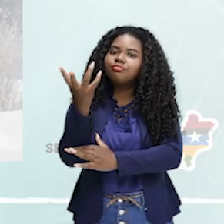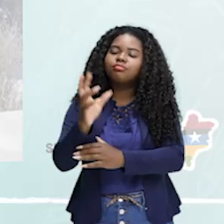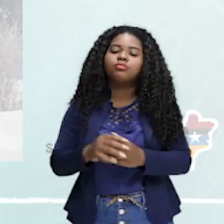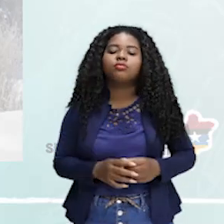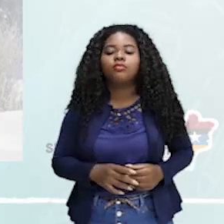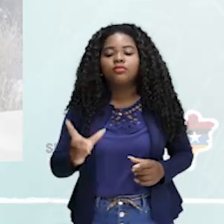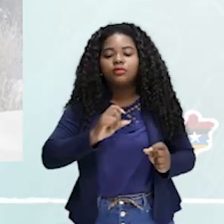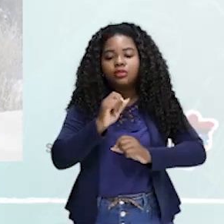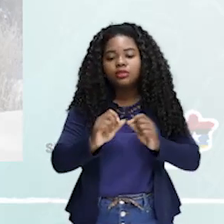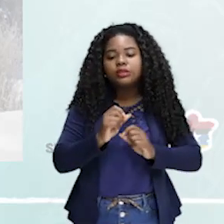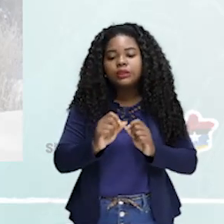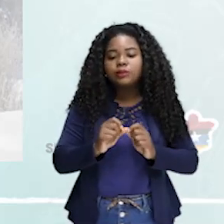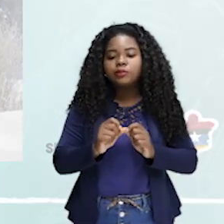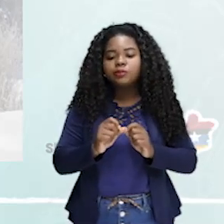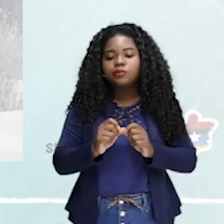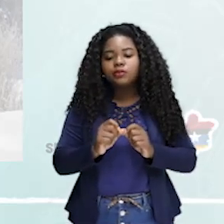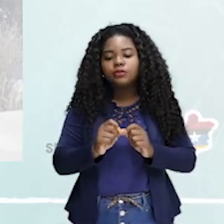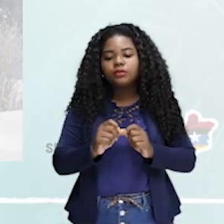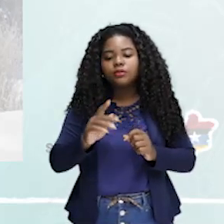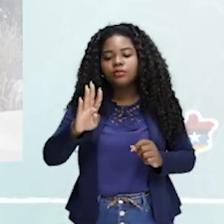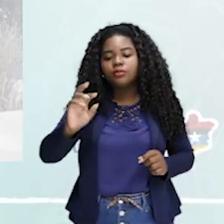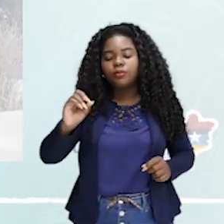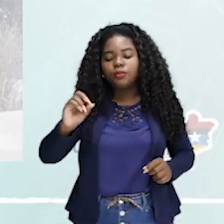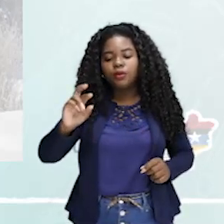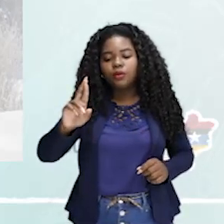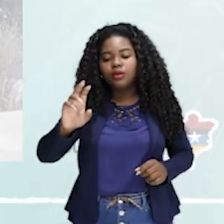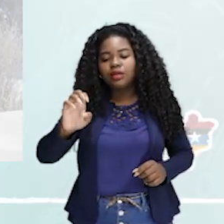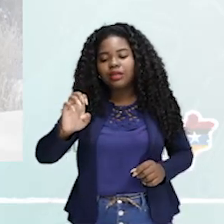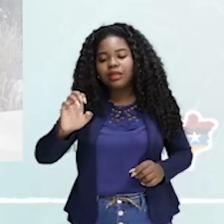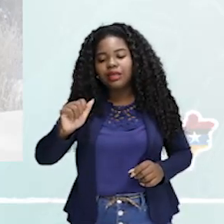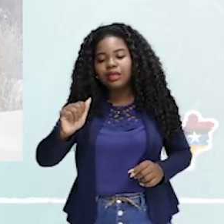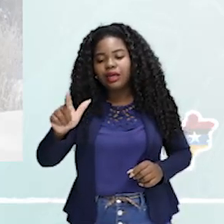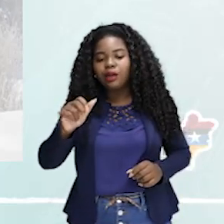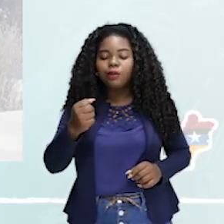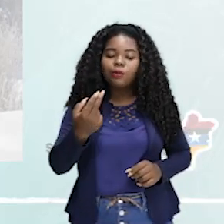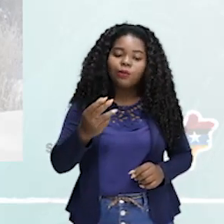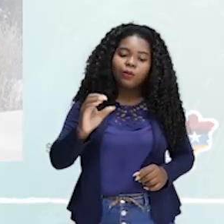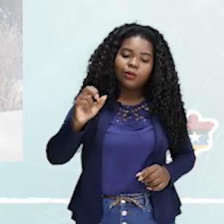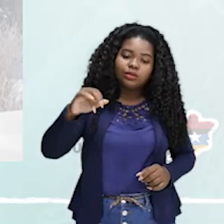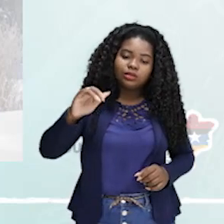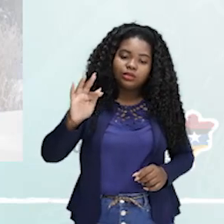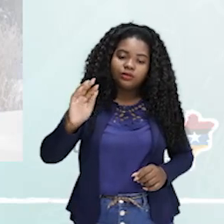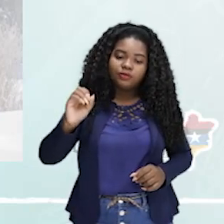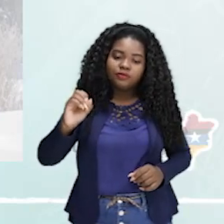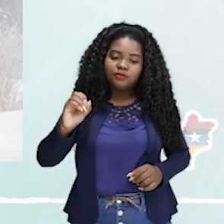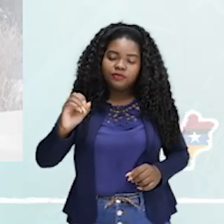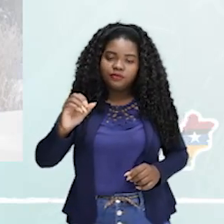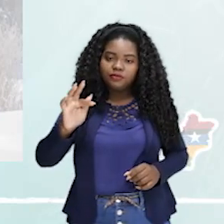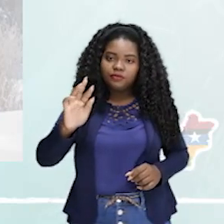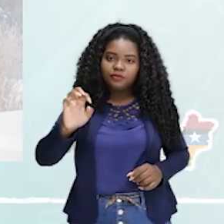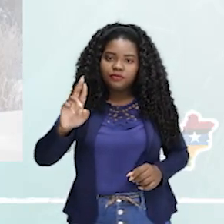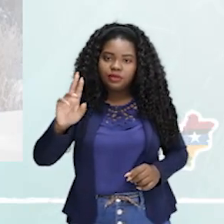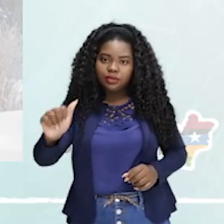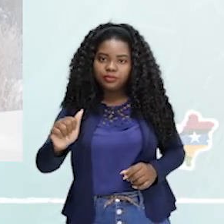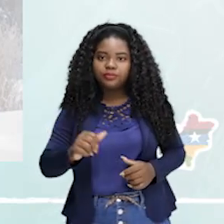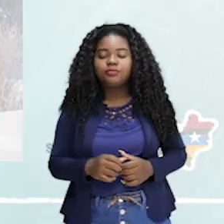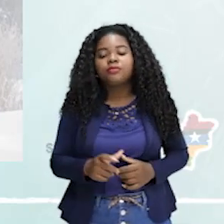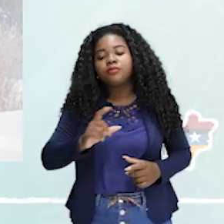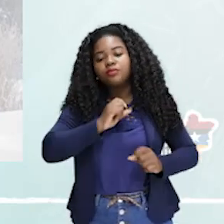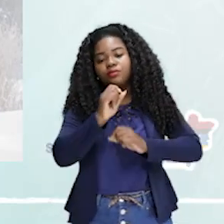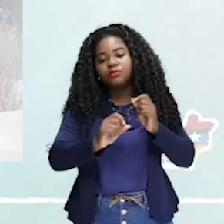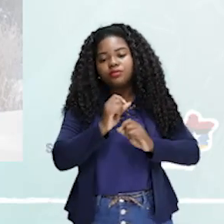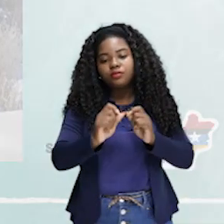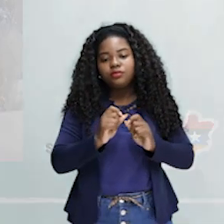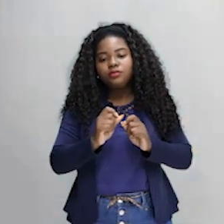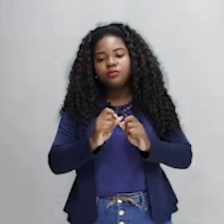conhecida como floresta boreal ou floresta das coníferas, tá? Aqui no Brasil, galera, nós temos uma vegetação